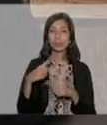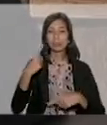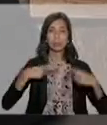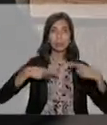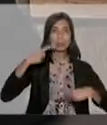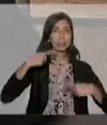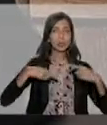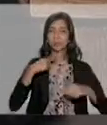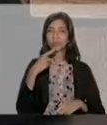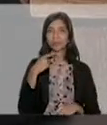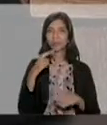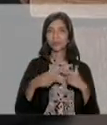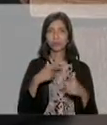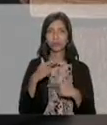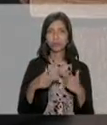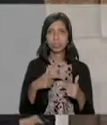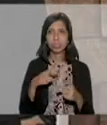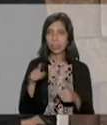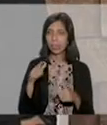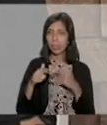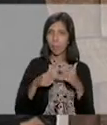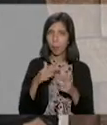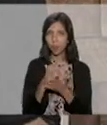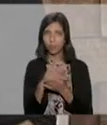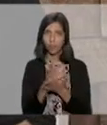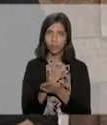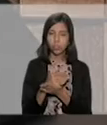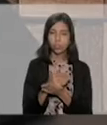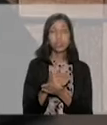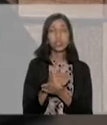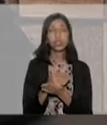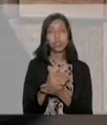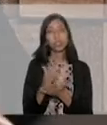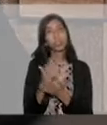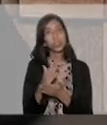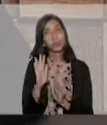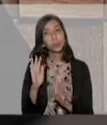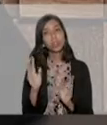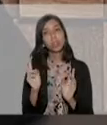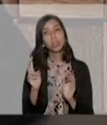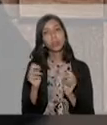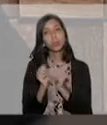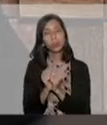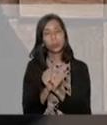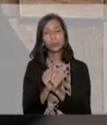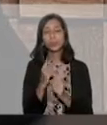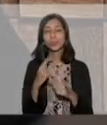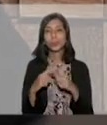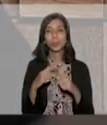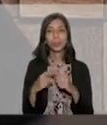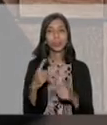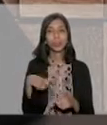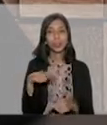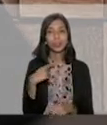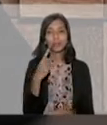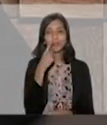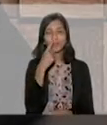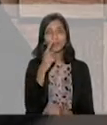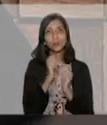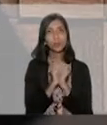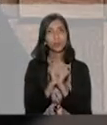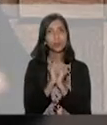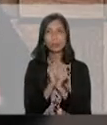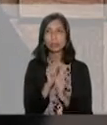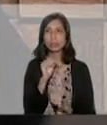ficar na disputa, você não vai conseguir. Aí vocês dividem tarefas? A gente divide, mas a gente faz muita coisa junta, porque a gente é muito